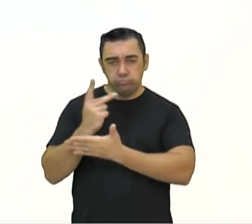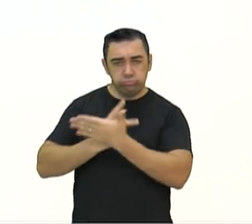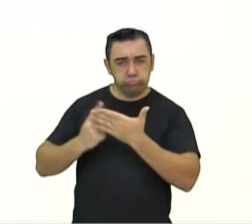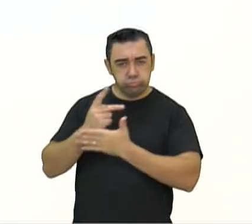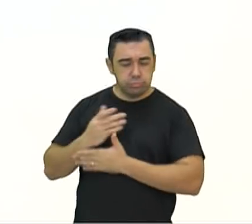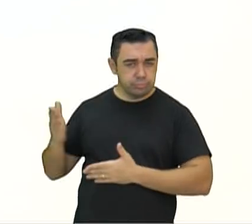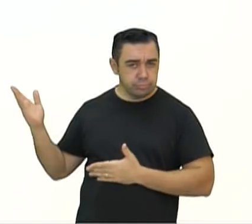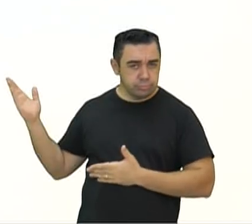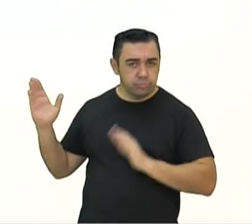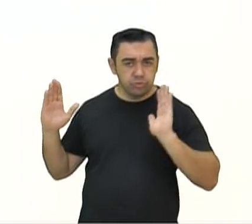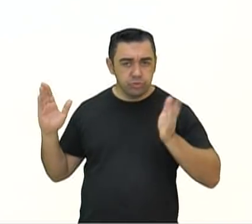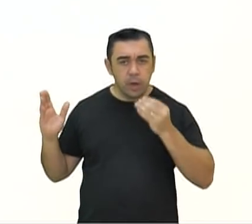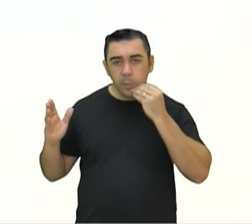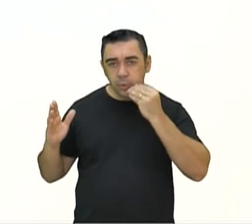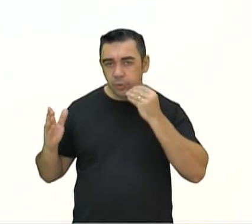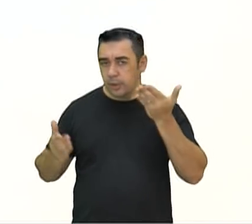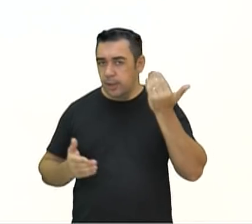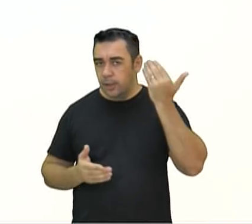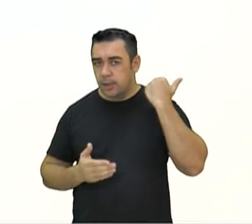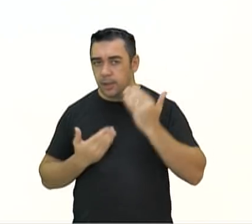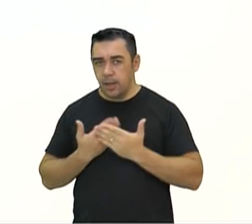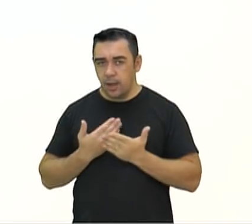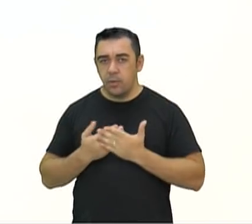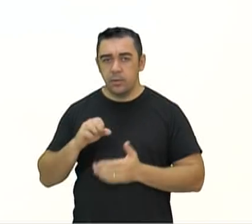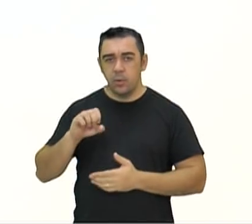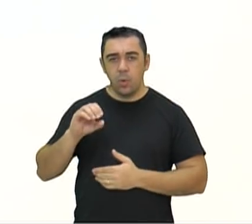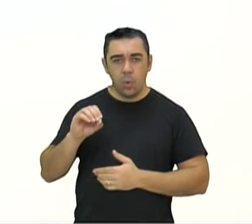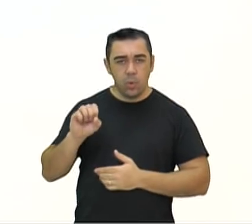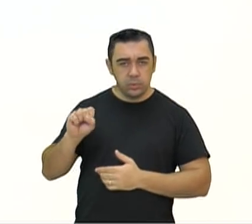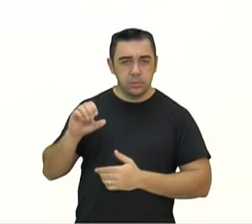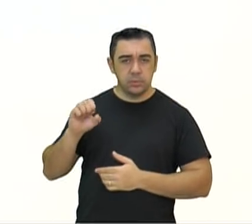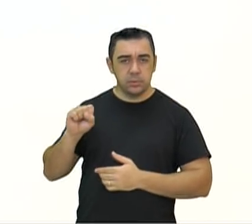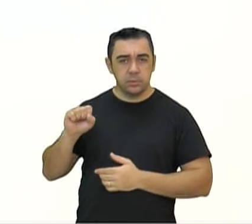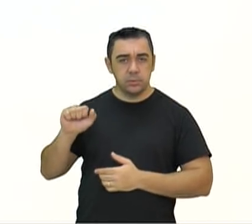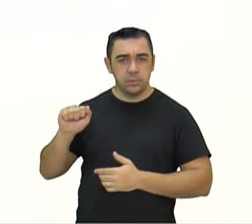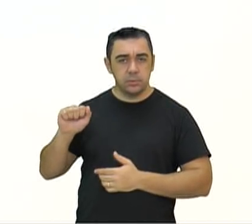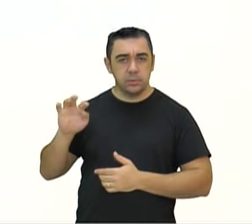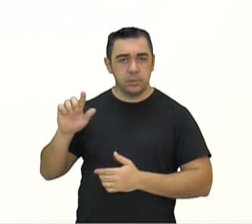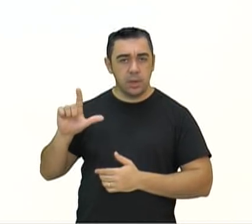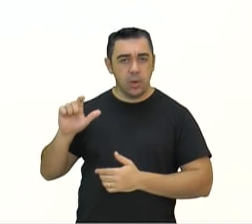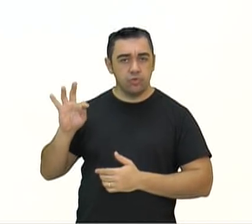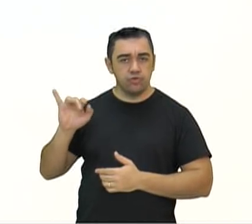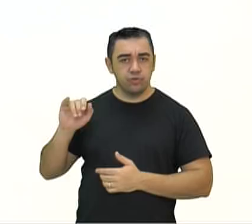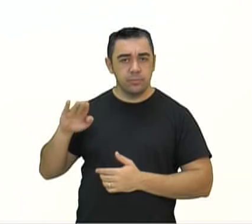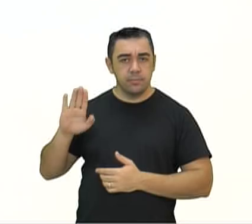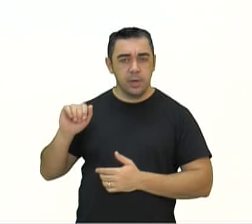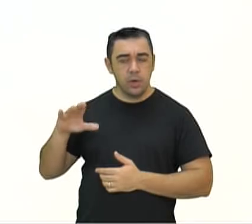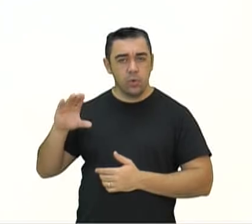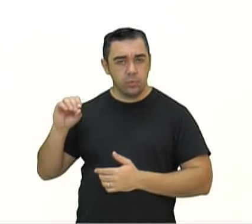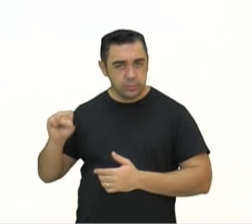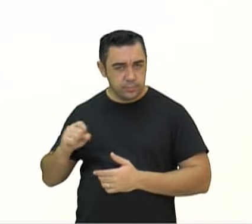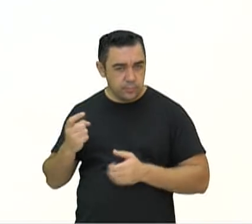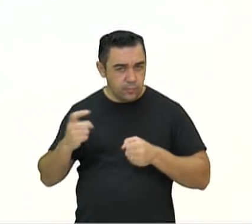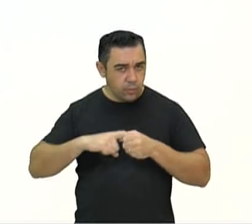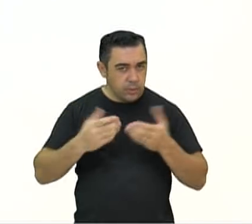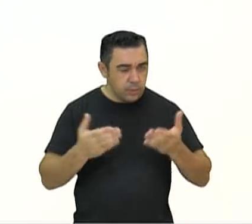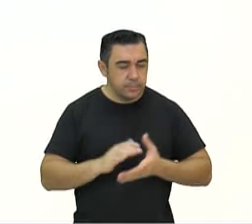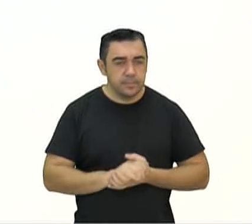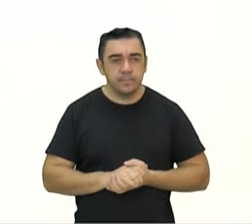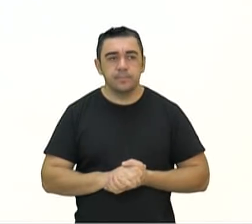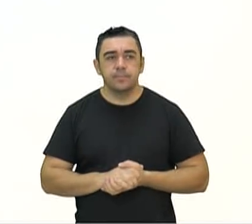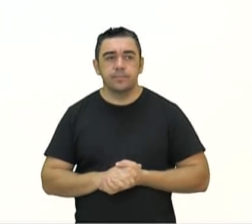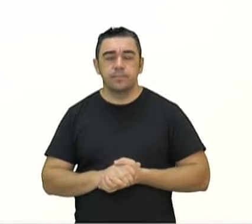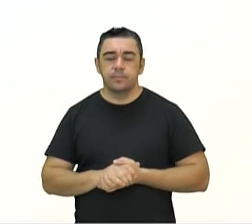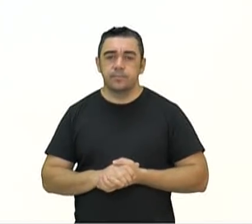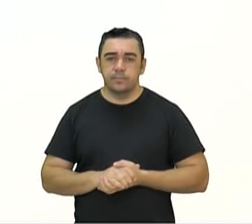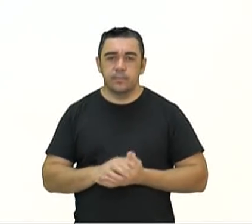né? A gente já teve a oportunidade de ver os saltimbancos nas aulas anteriores, certo? Vamos retomar um pouquinho aqui. Os